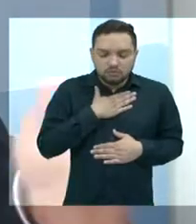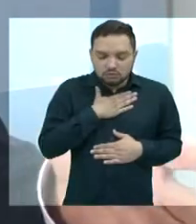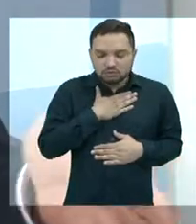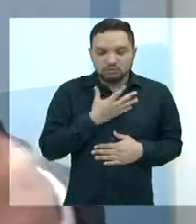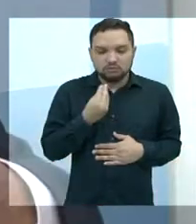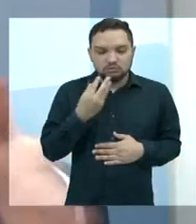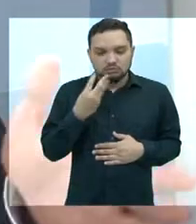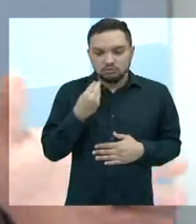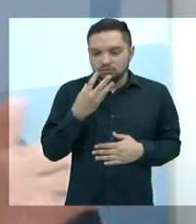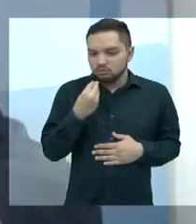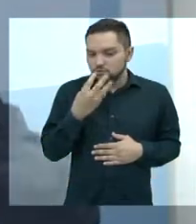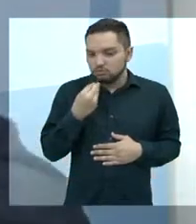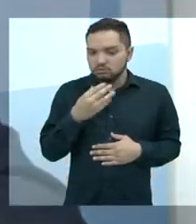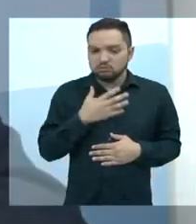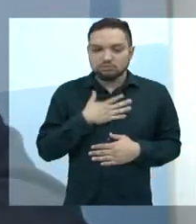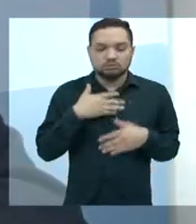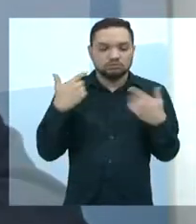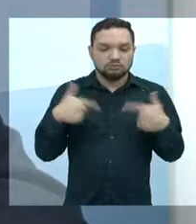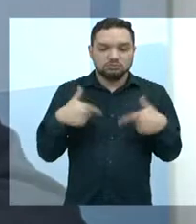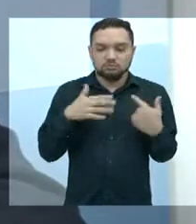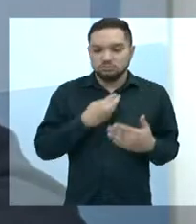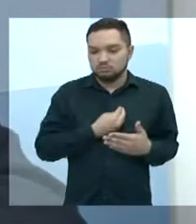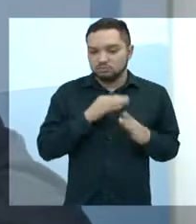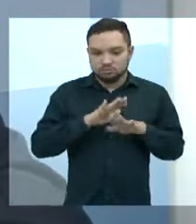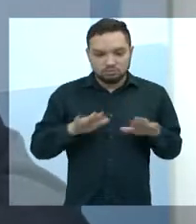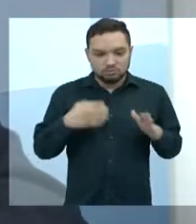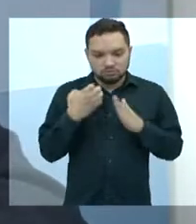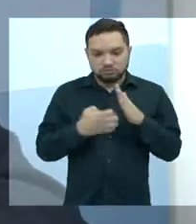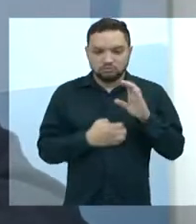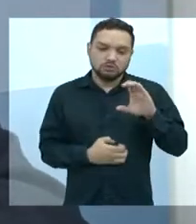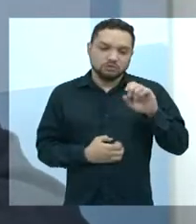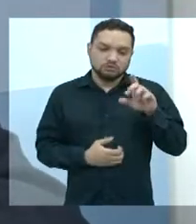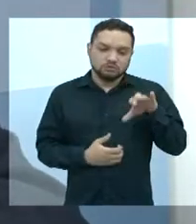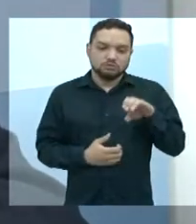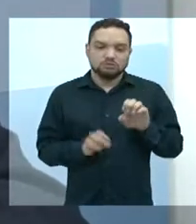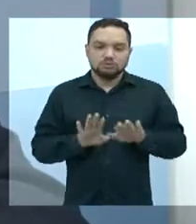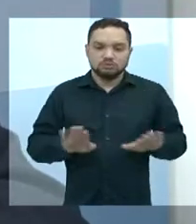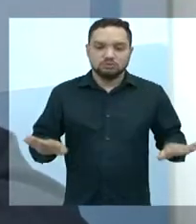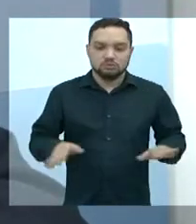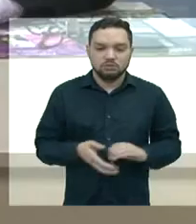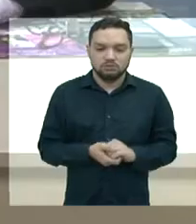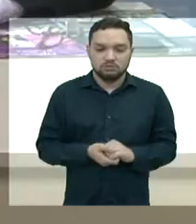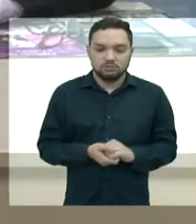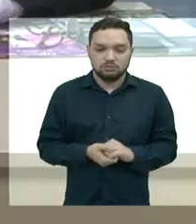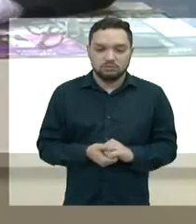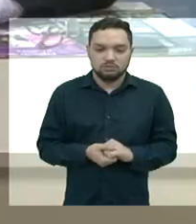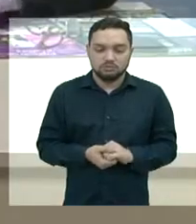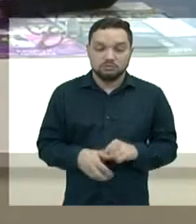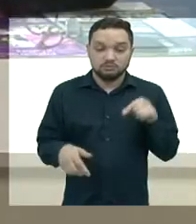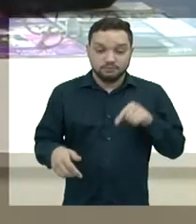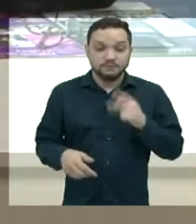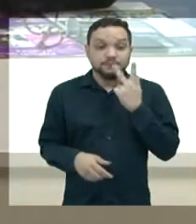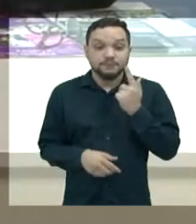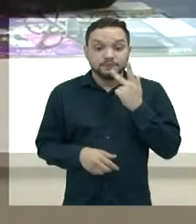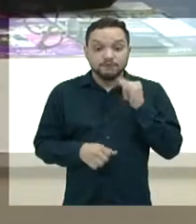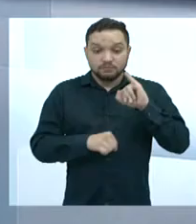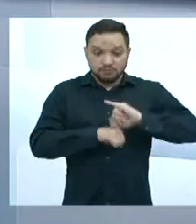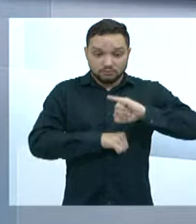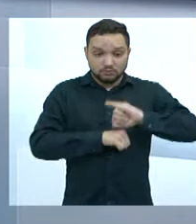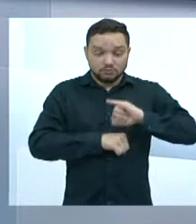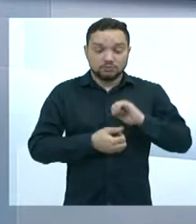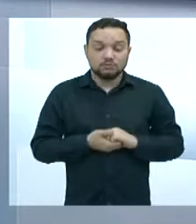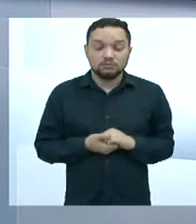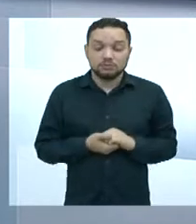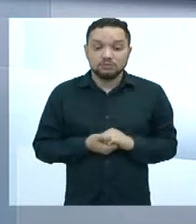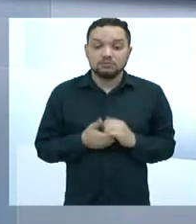entendendo? Era a minha vida, era a Coelce, era o meu trabalho na Coelce. E em Fortaleza, o senhor passou a ter